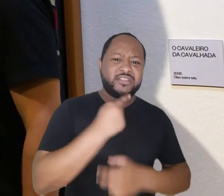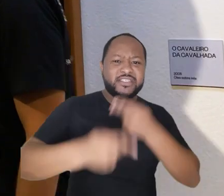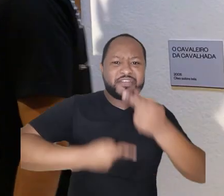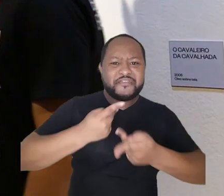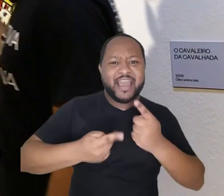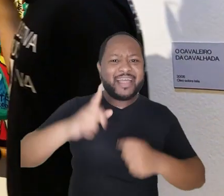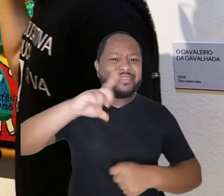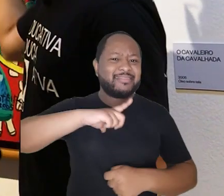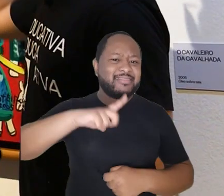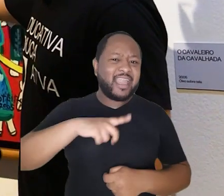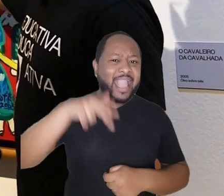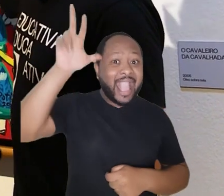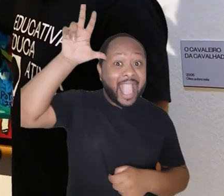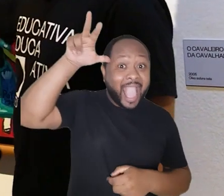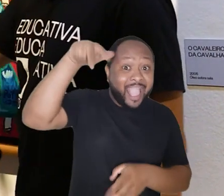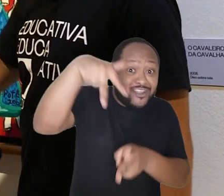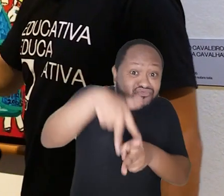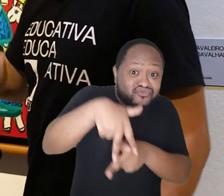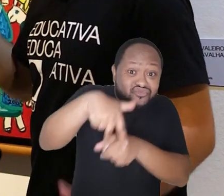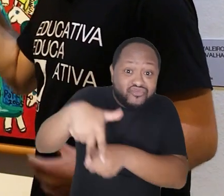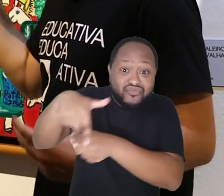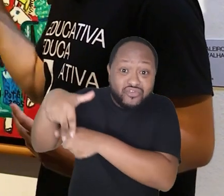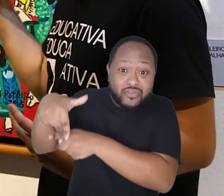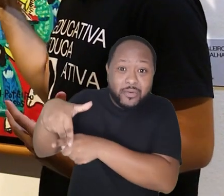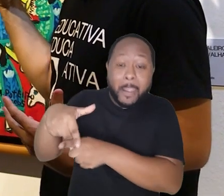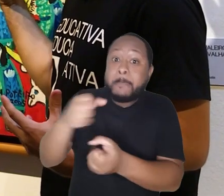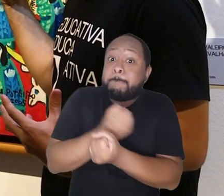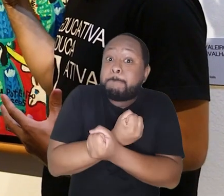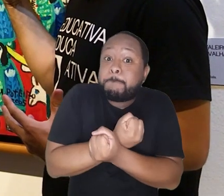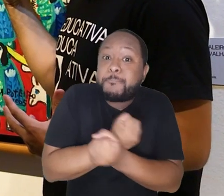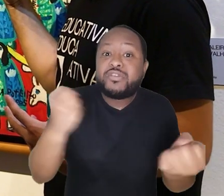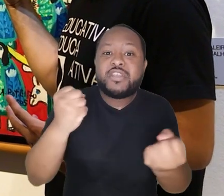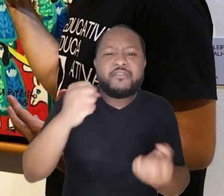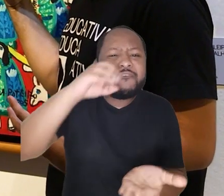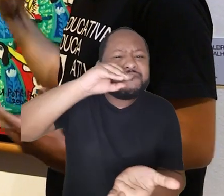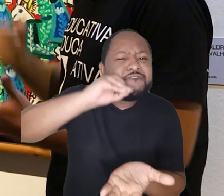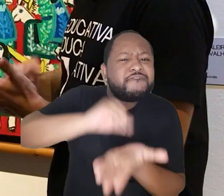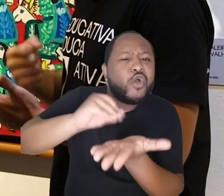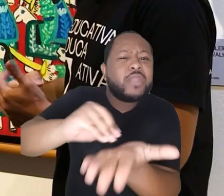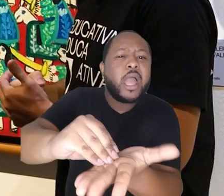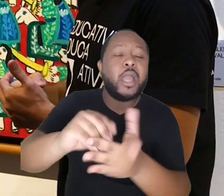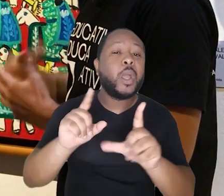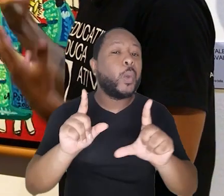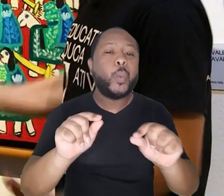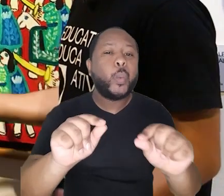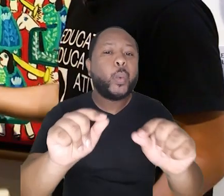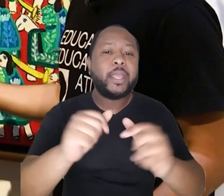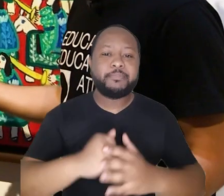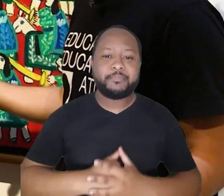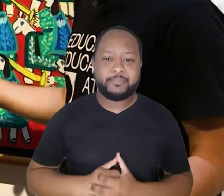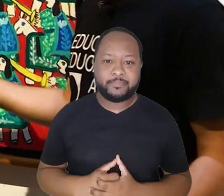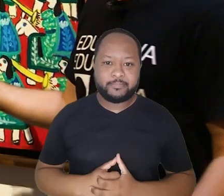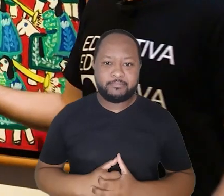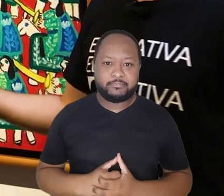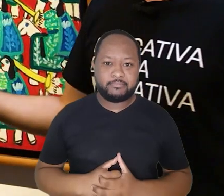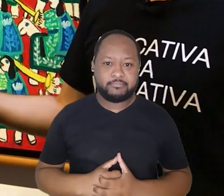uma cavalhada, o que vocês acham que não vai, o que vocês acham que não pode faltar numa